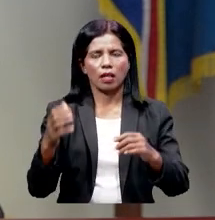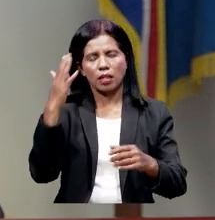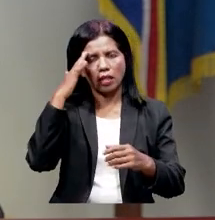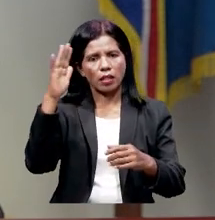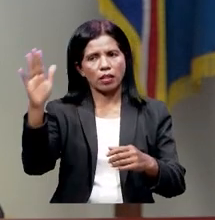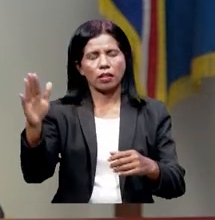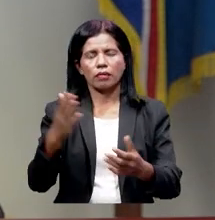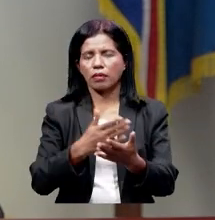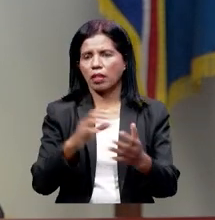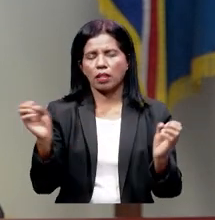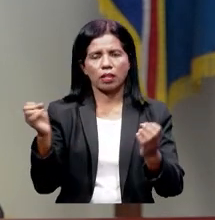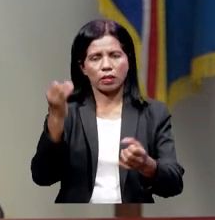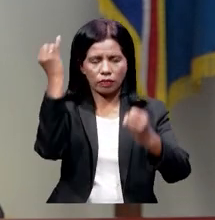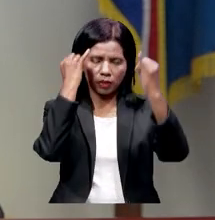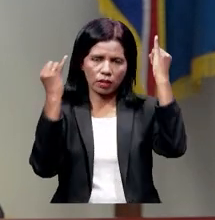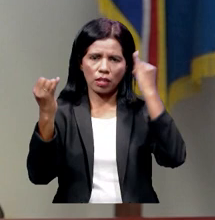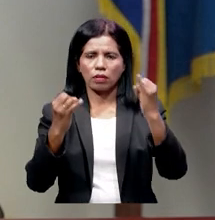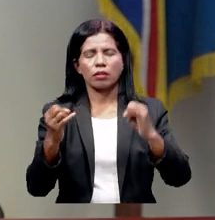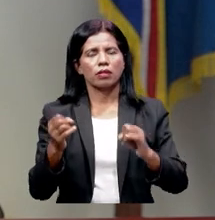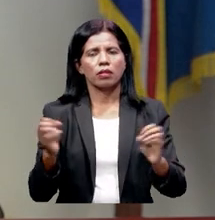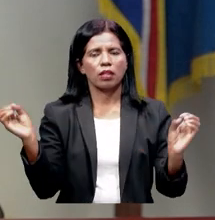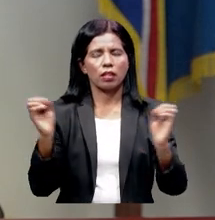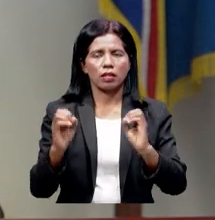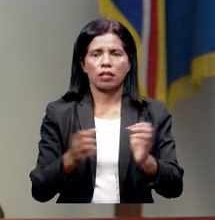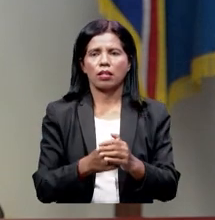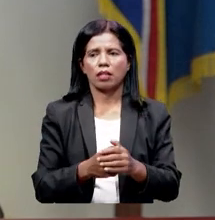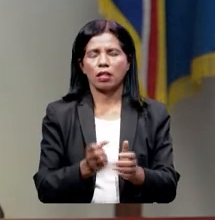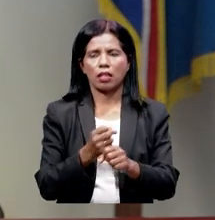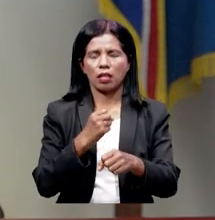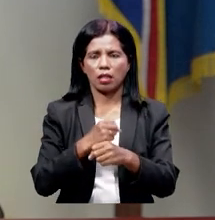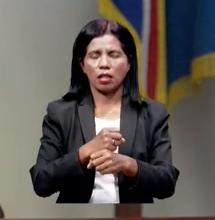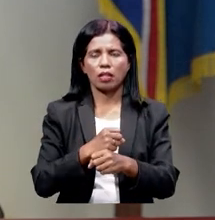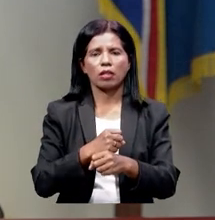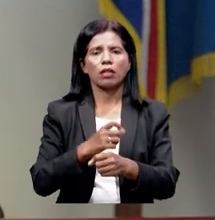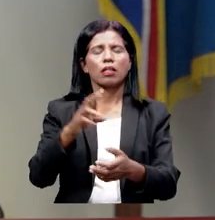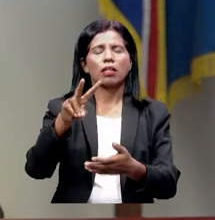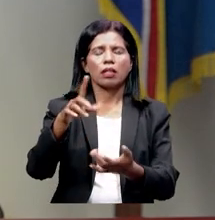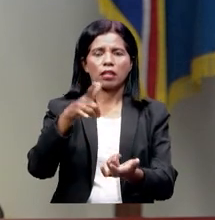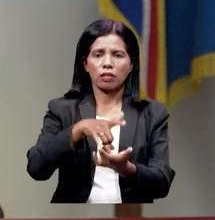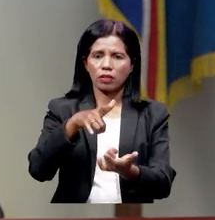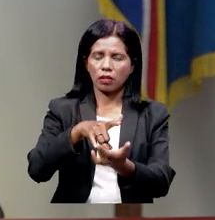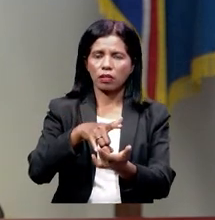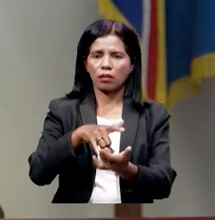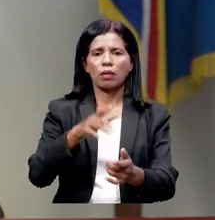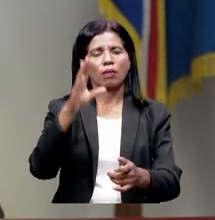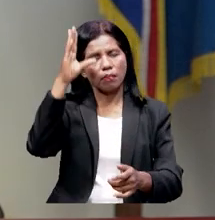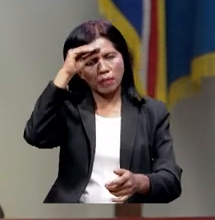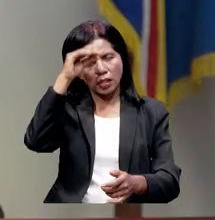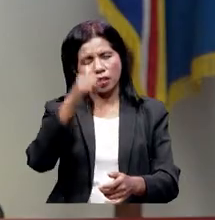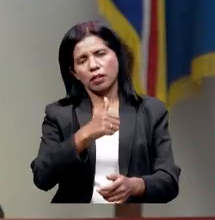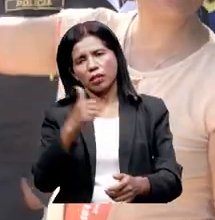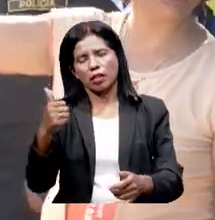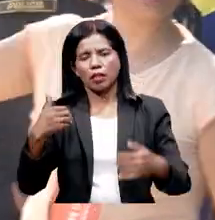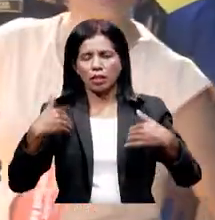falta sensibilização falta informação dalar uma halor relação sexual romanecelo e relação para